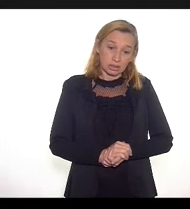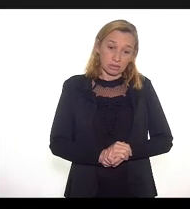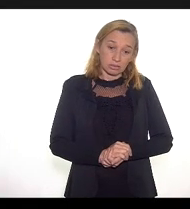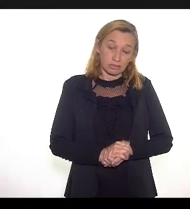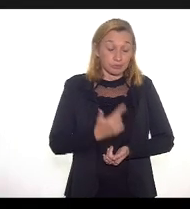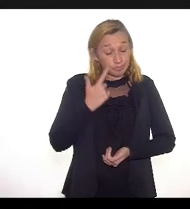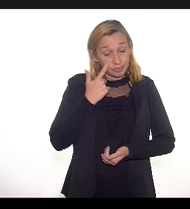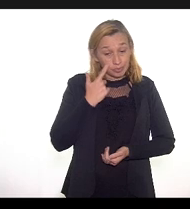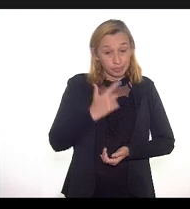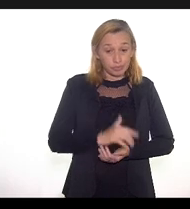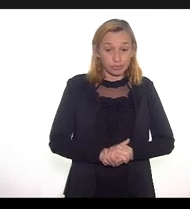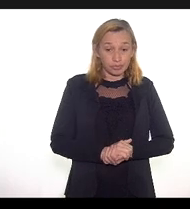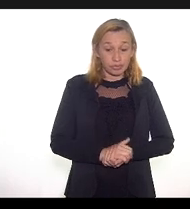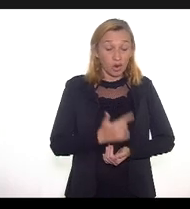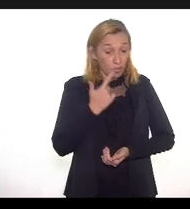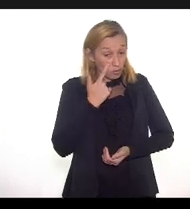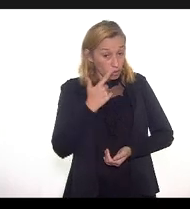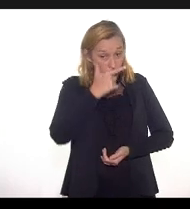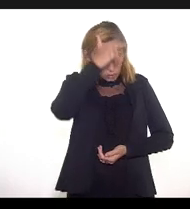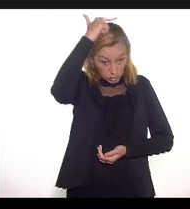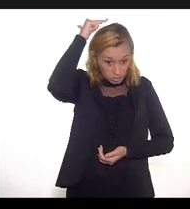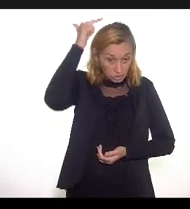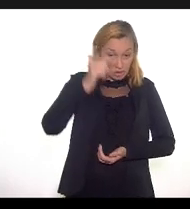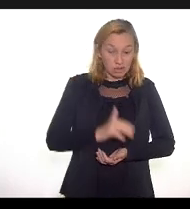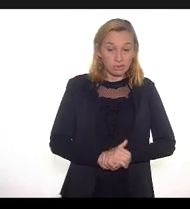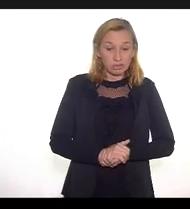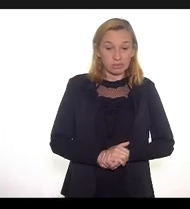Né? Viu, Luiz?